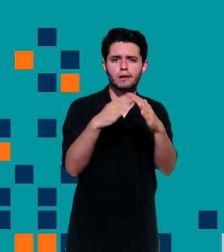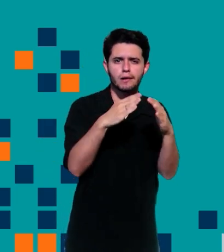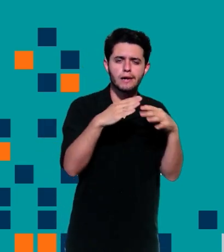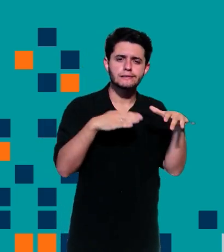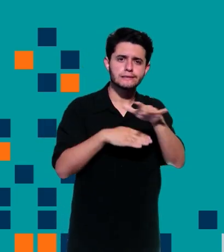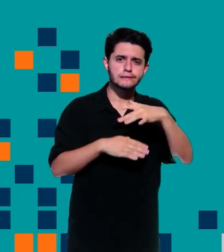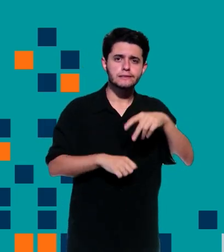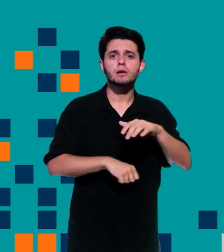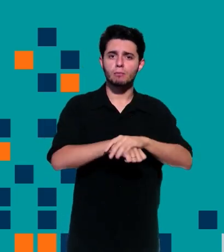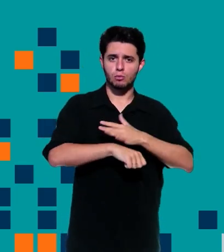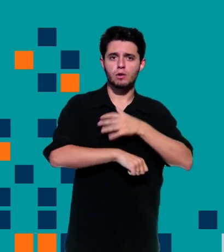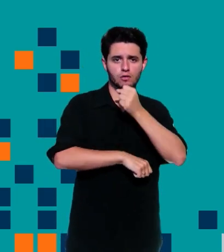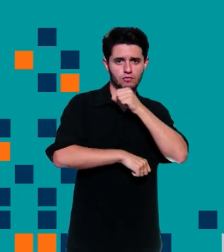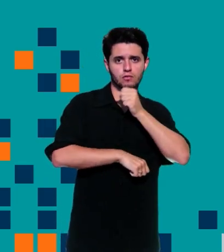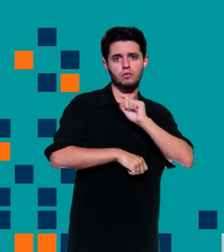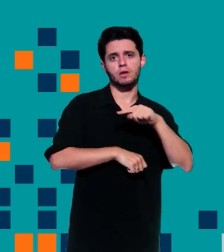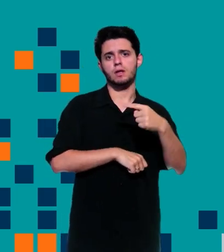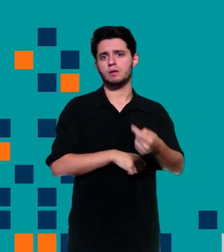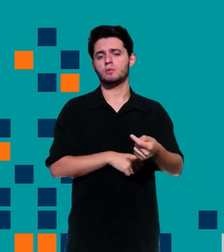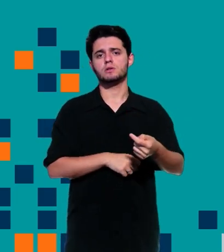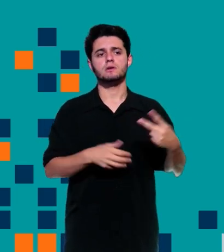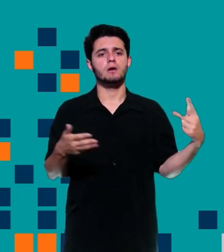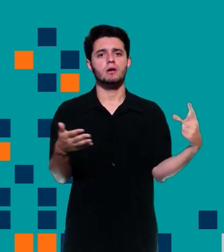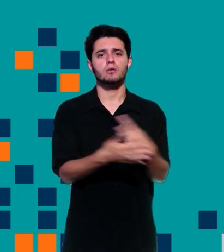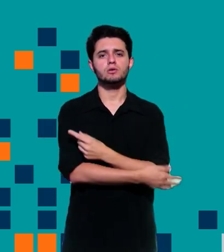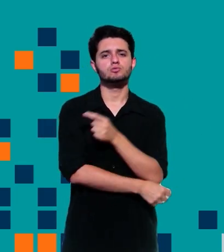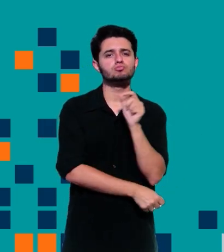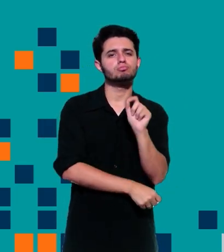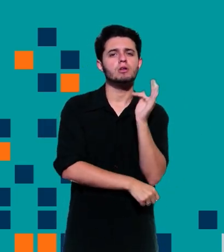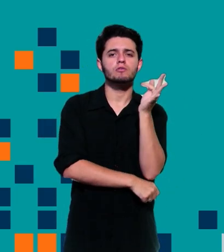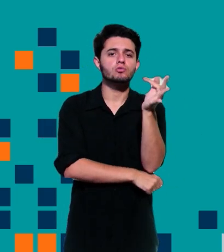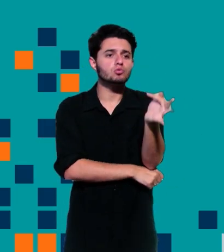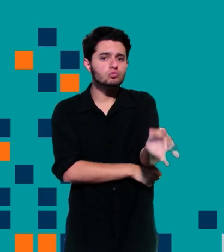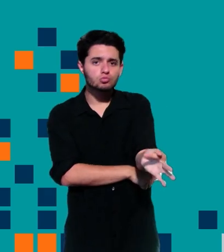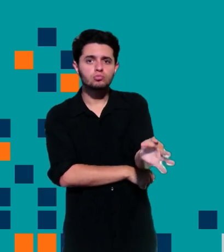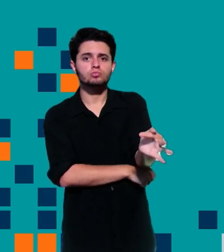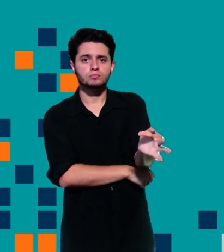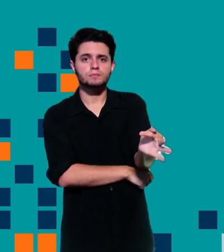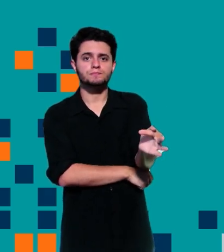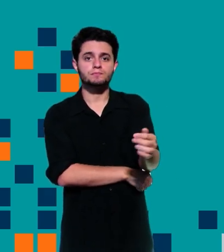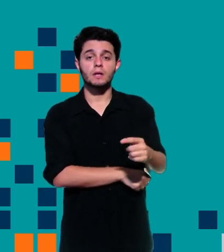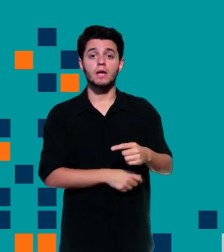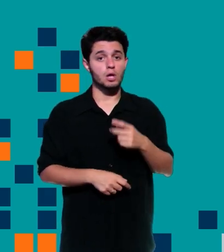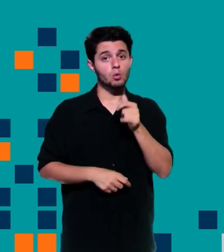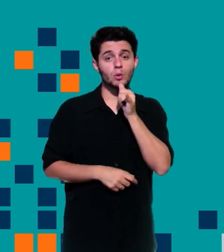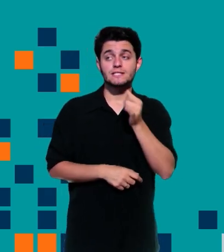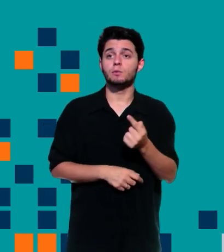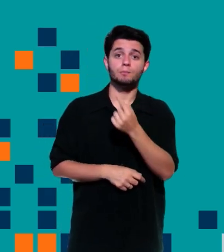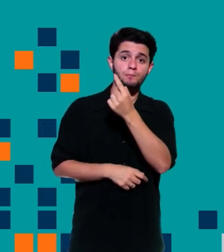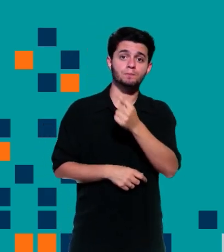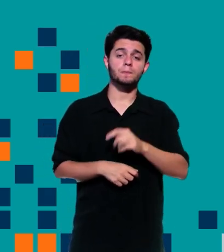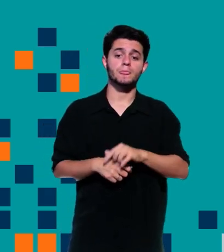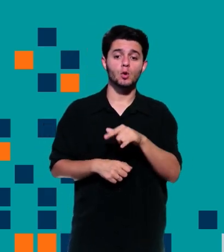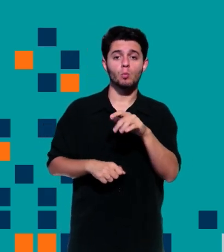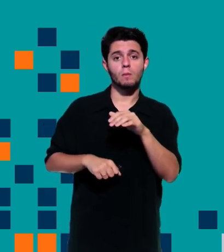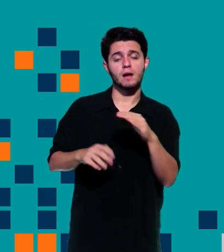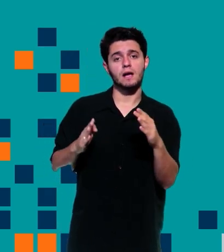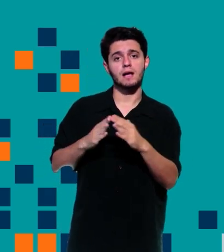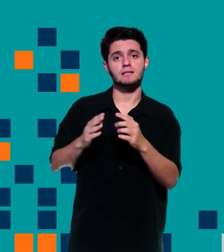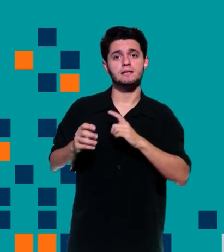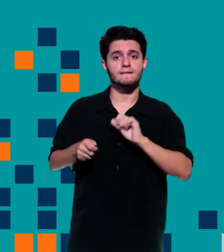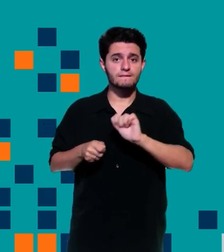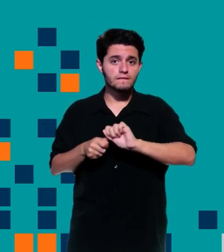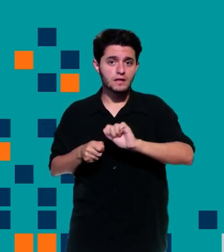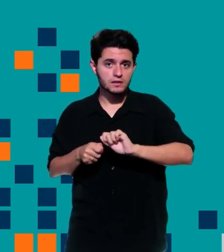dele e depois do que virou, né, o trabalho. Isso aqui é um exemplo de uma casa que ele fez para ele,